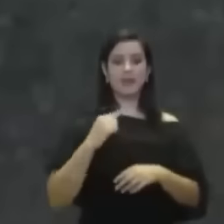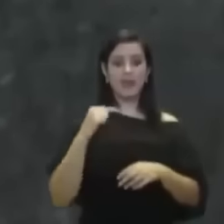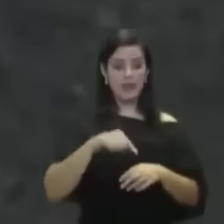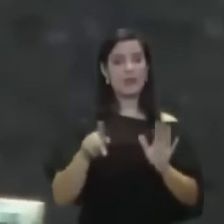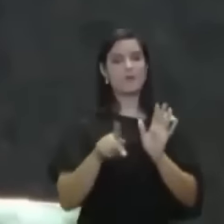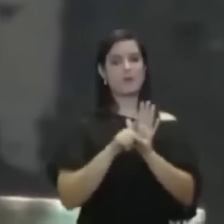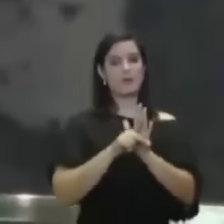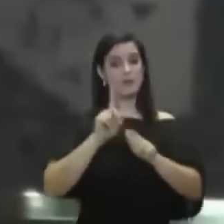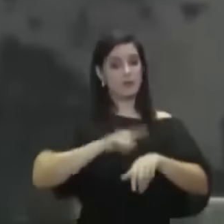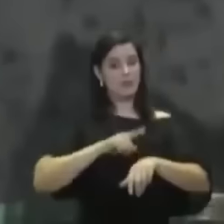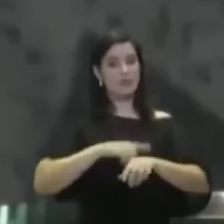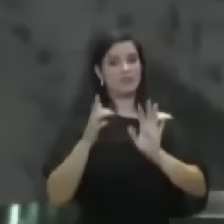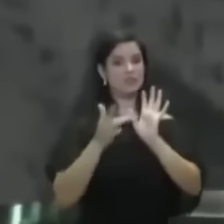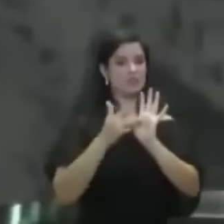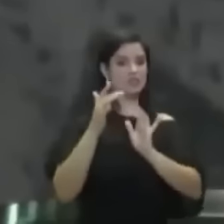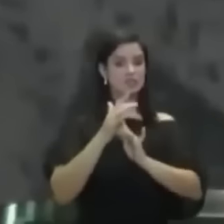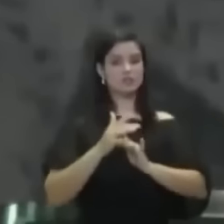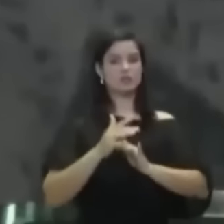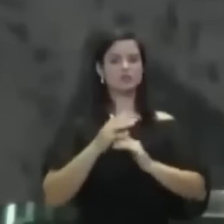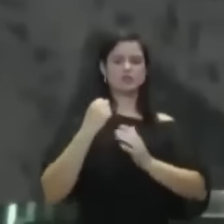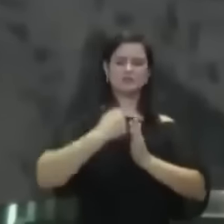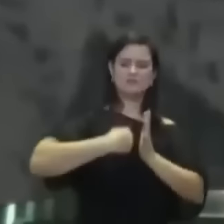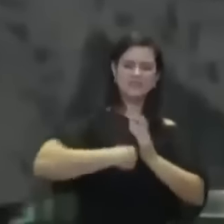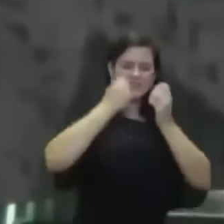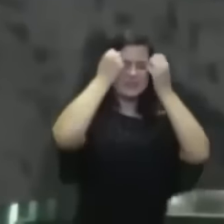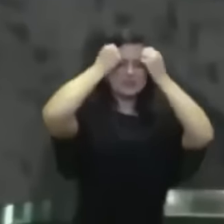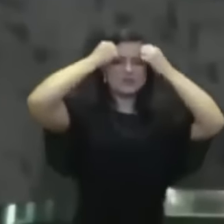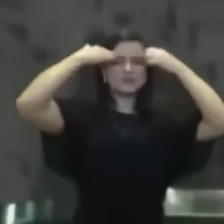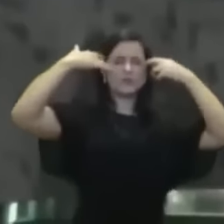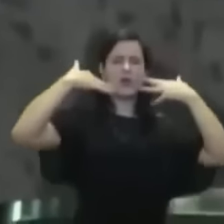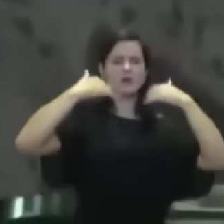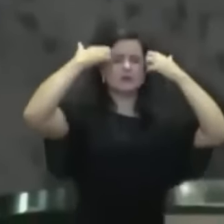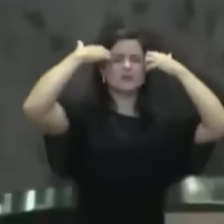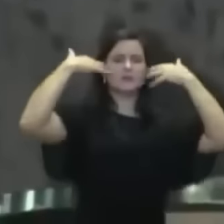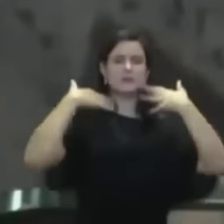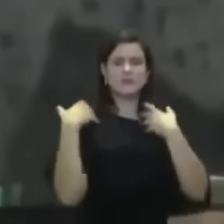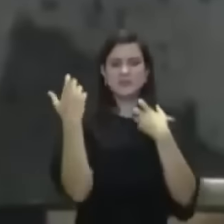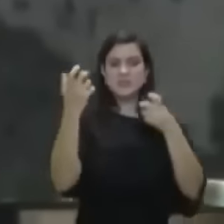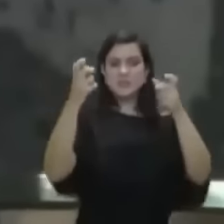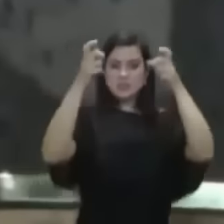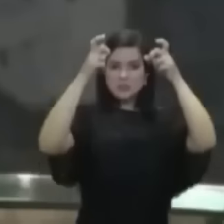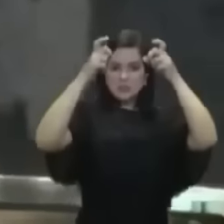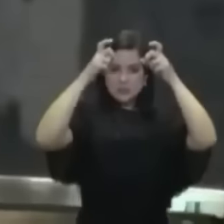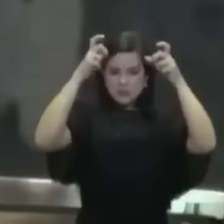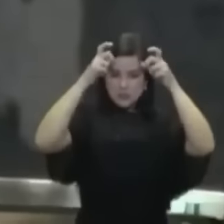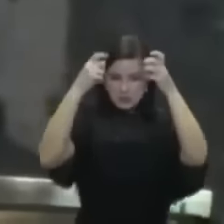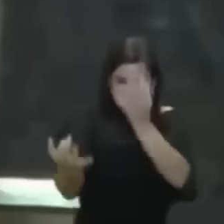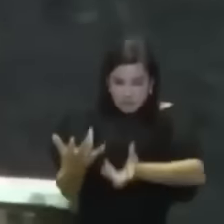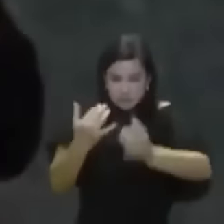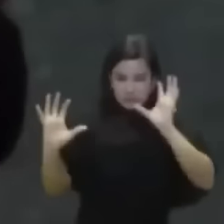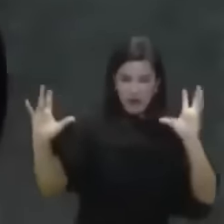irmãos, que Jesus trava uma luta de sangrento suor pela nossa alma. É aqui que o inferno reúne toda a sua corja